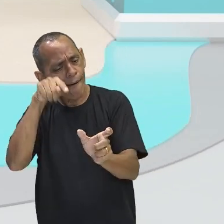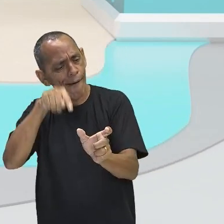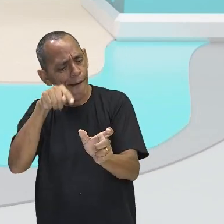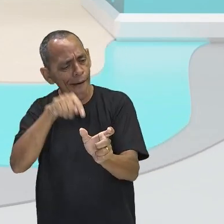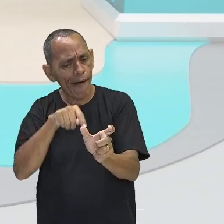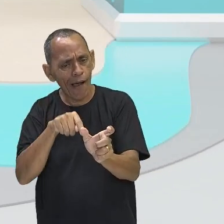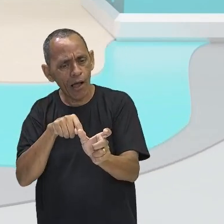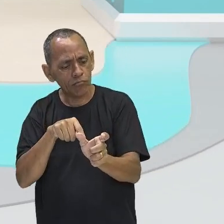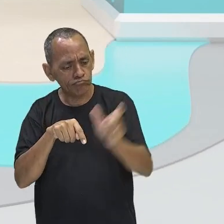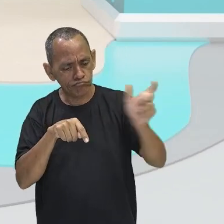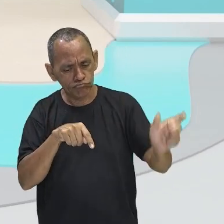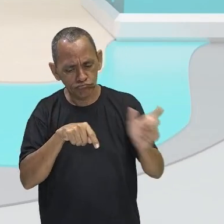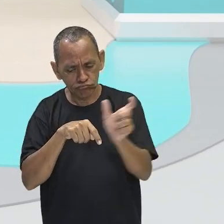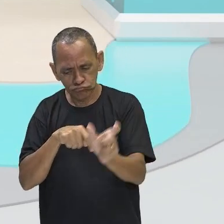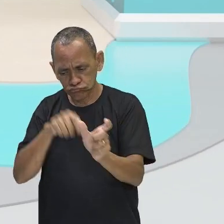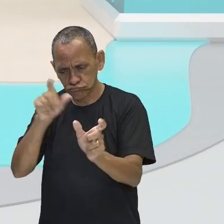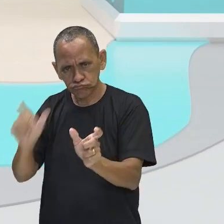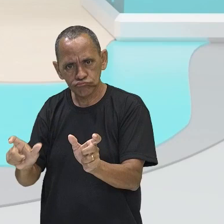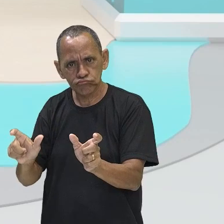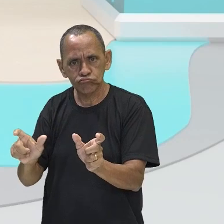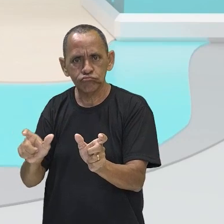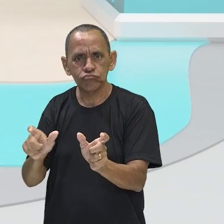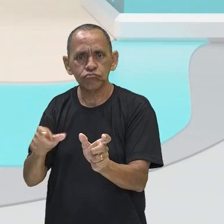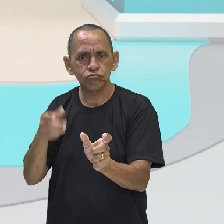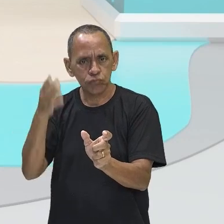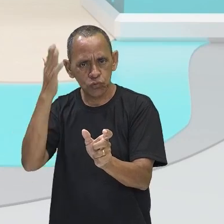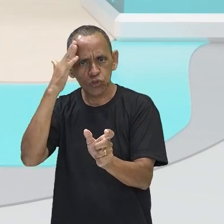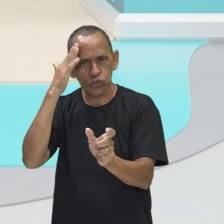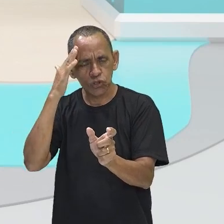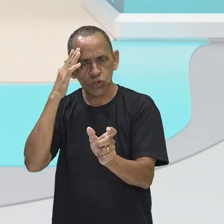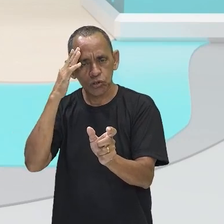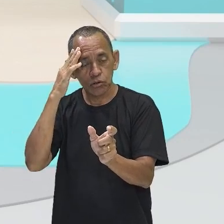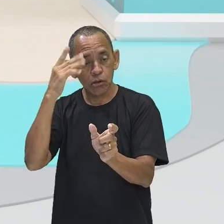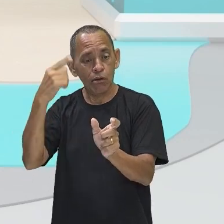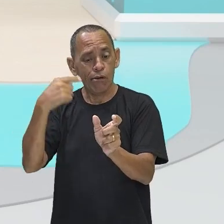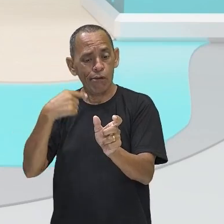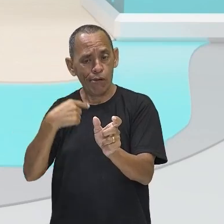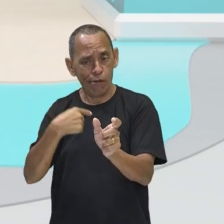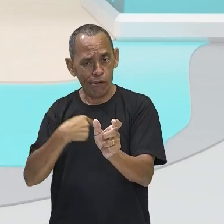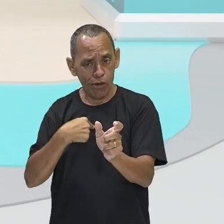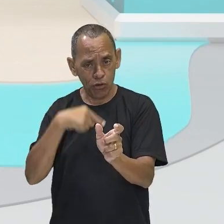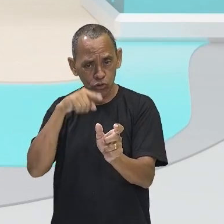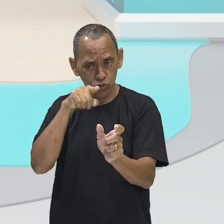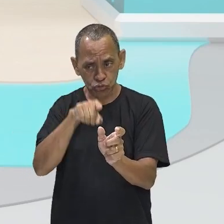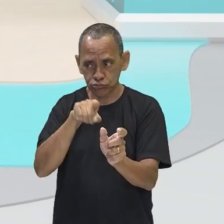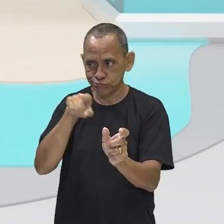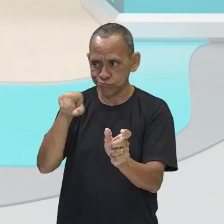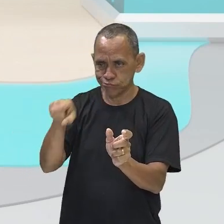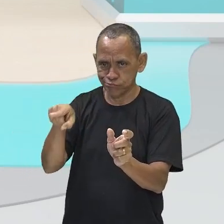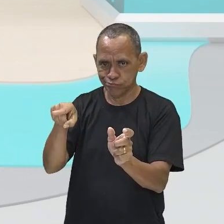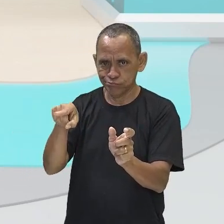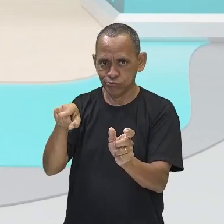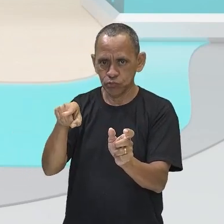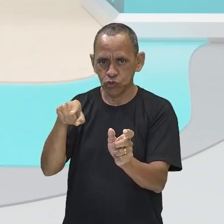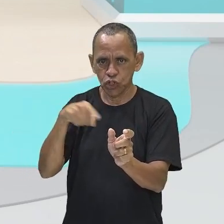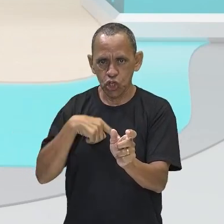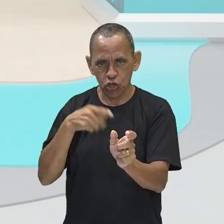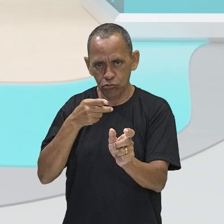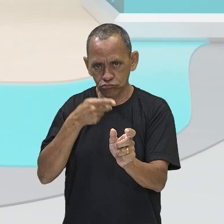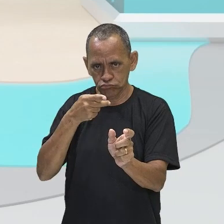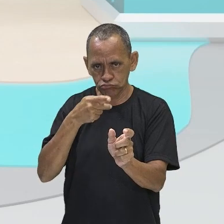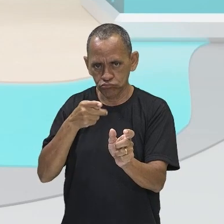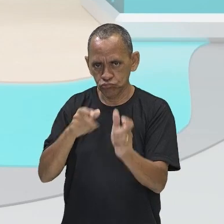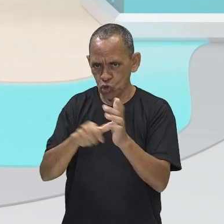falando. Essas são as pessoas do discurso. Eu, tu e ele. Eu estou falando, sou a primeira pessoa